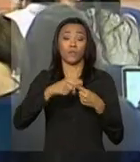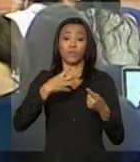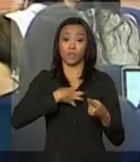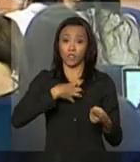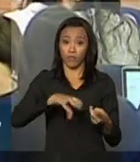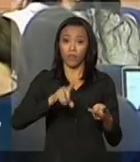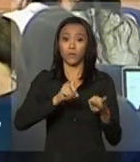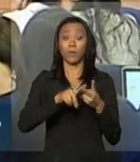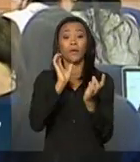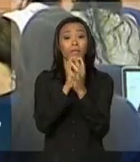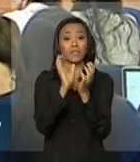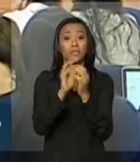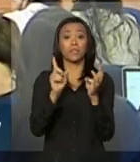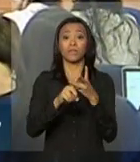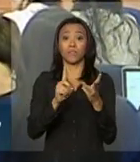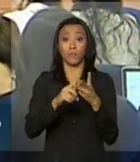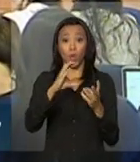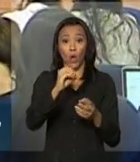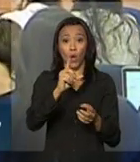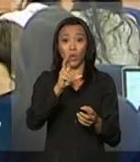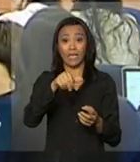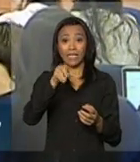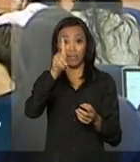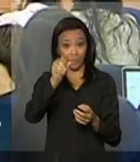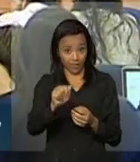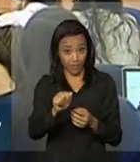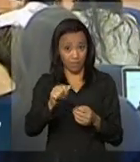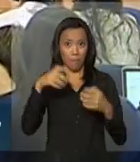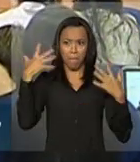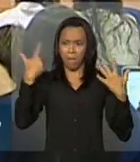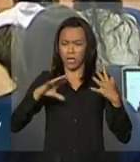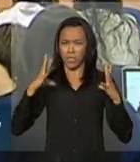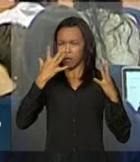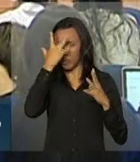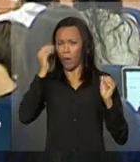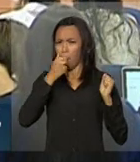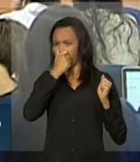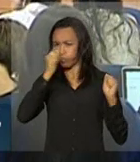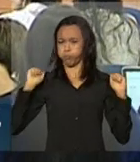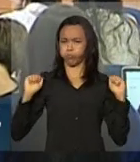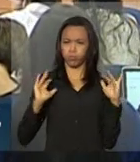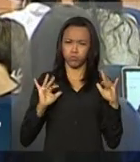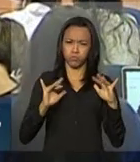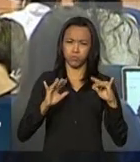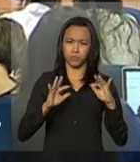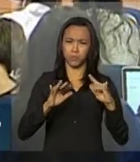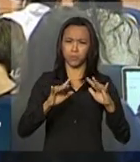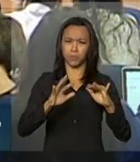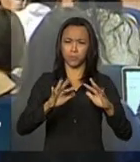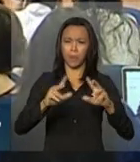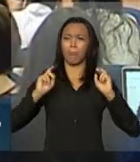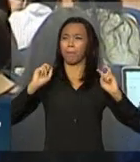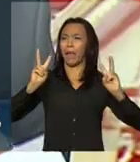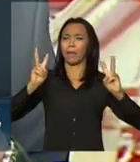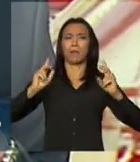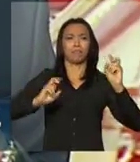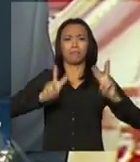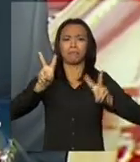Recife, Olinda, as duas últimas têm o Carnaval mais popular, mais bonito, mais animado do Brasil, né?